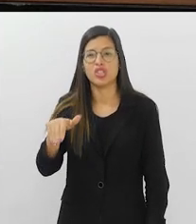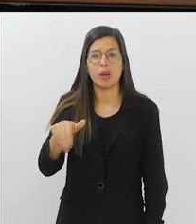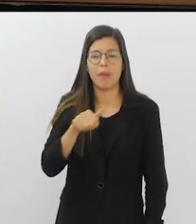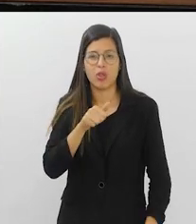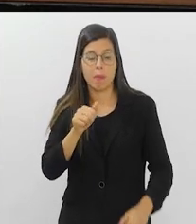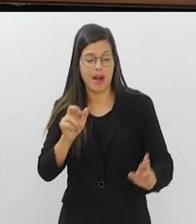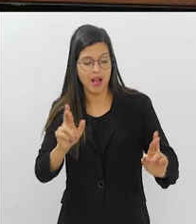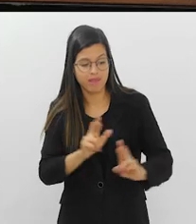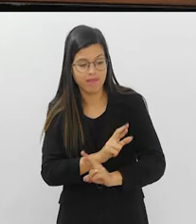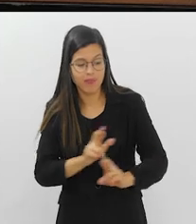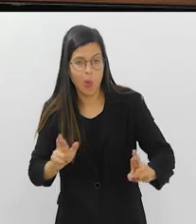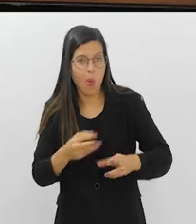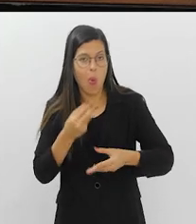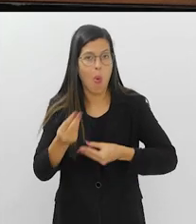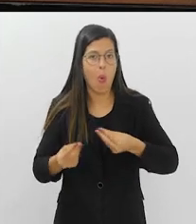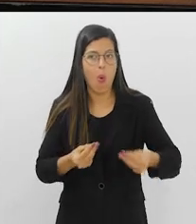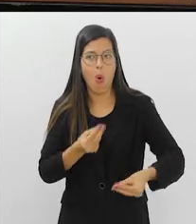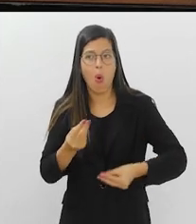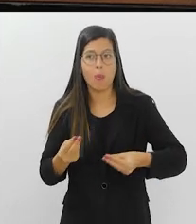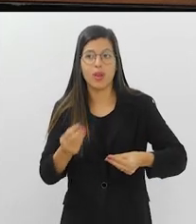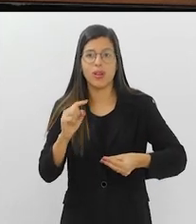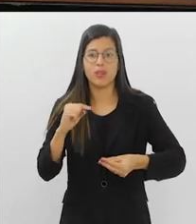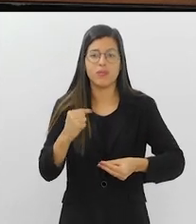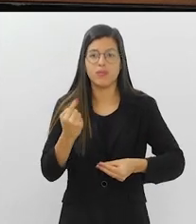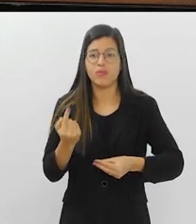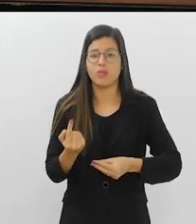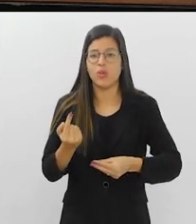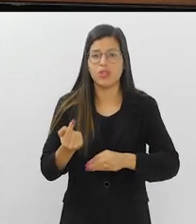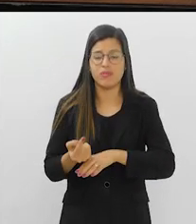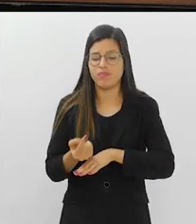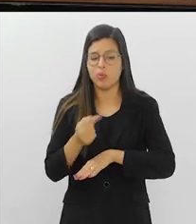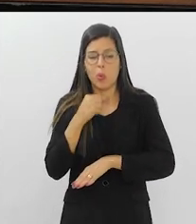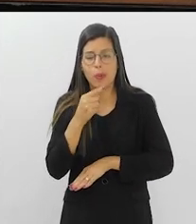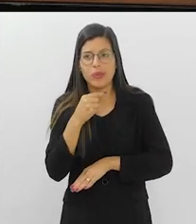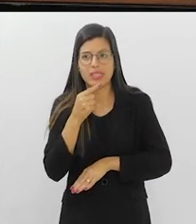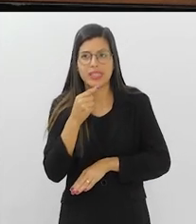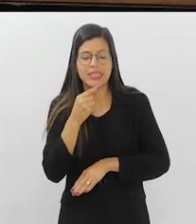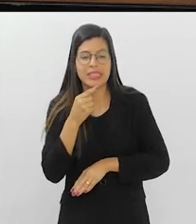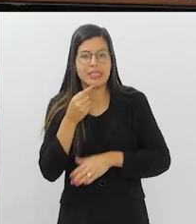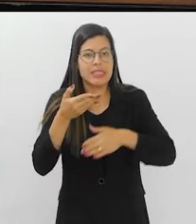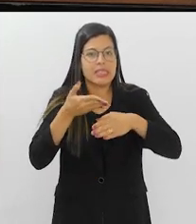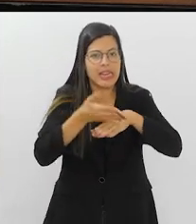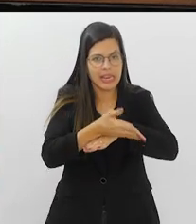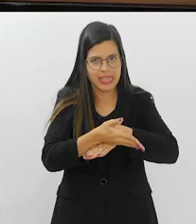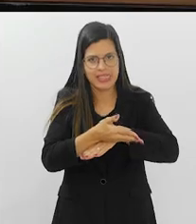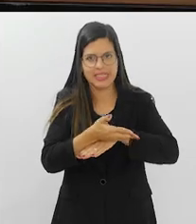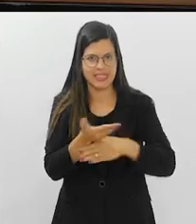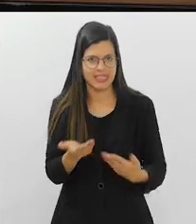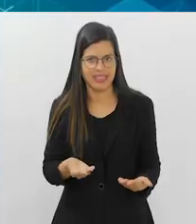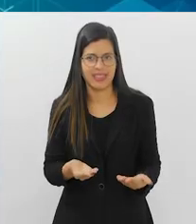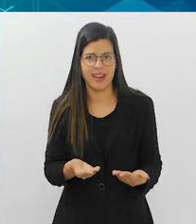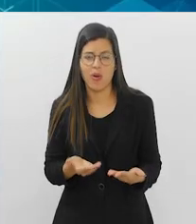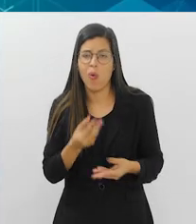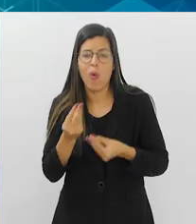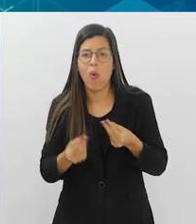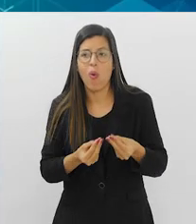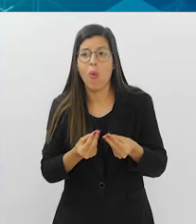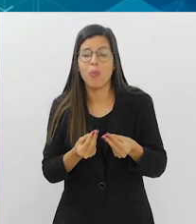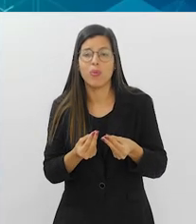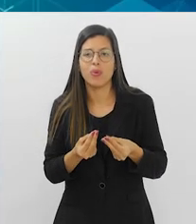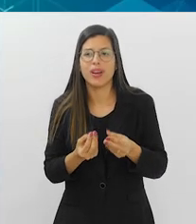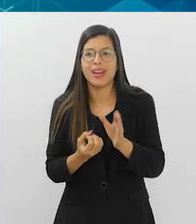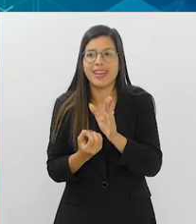relações, né? E é muito difícil você estar andando de fora ou estando numa situação em que você não consegue ter o alcance necessário para